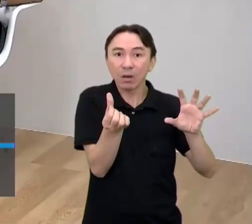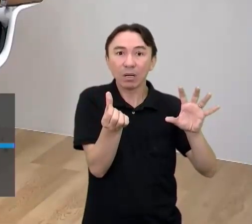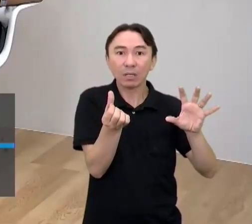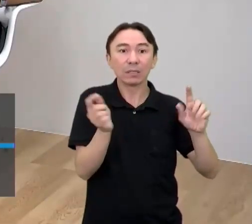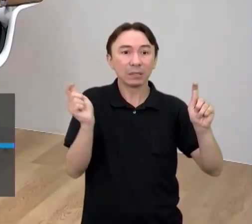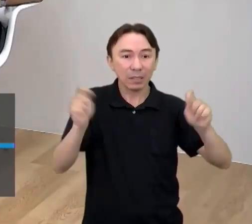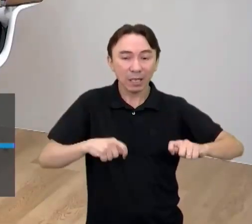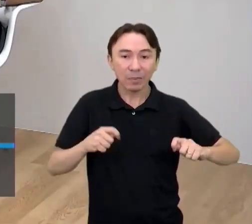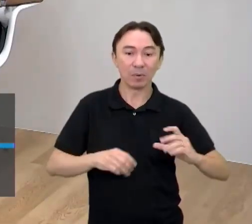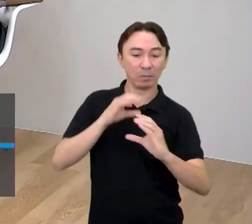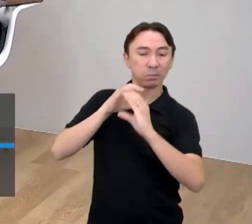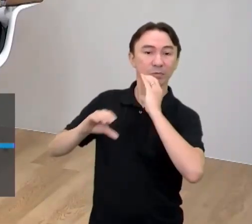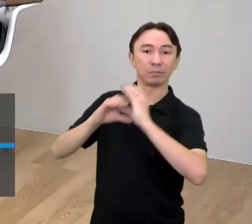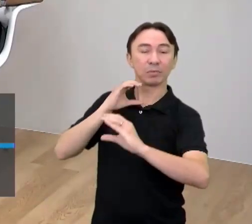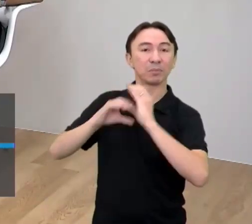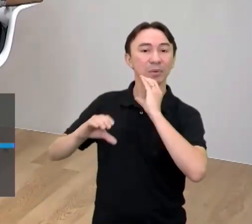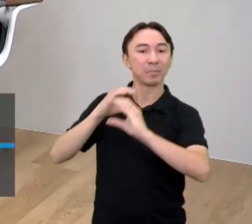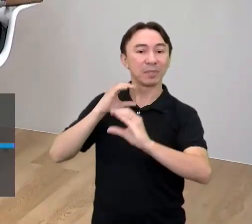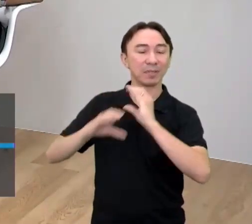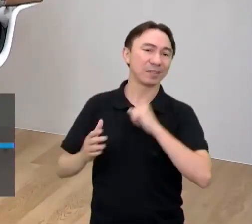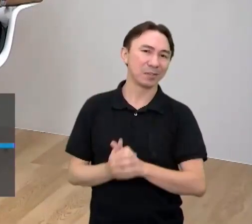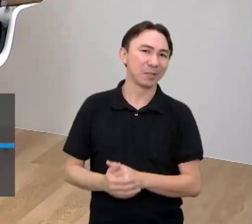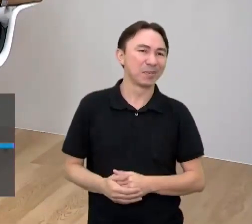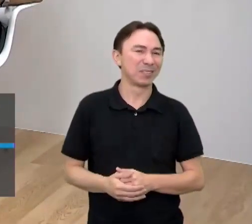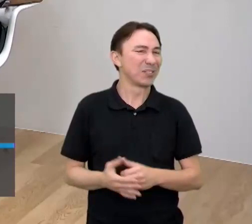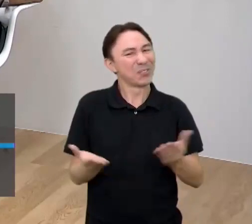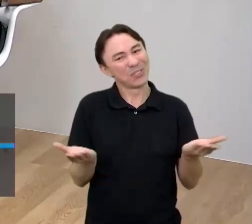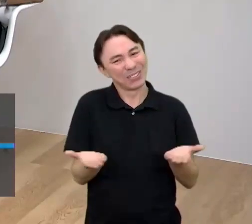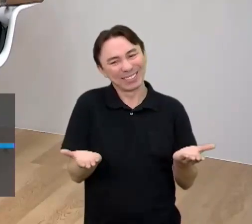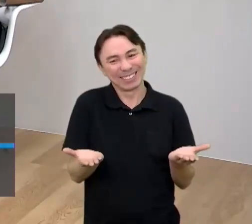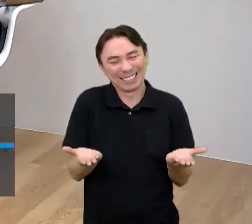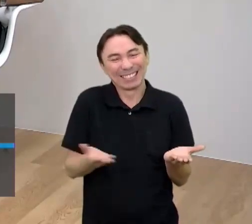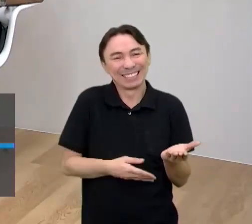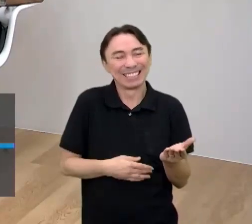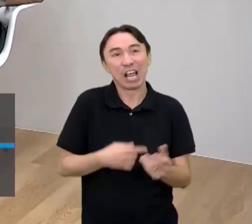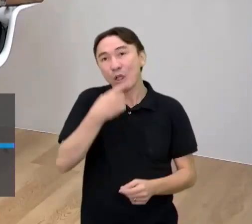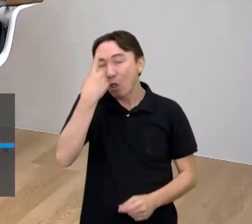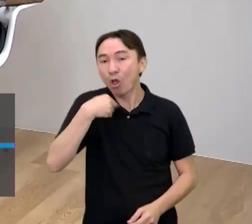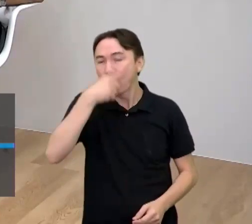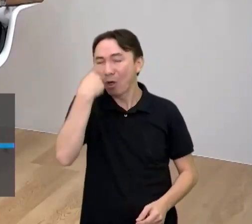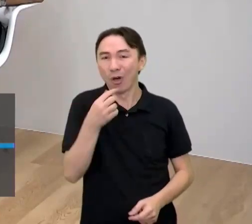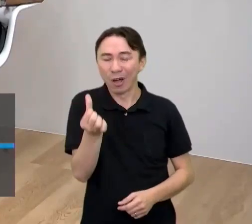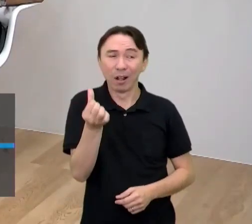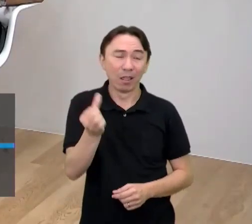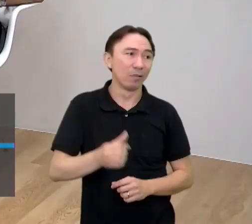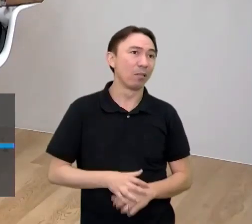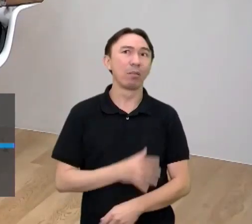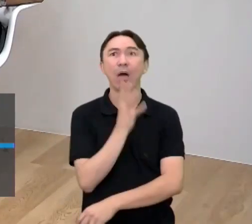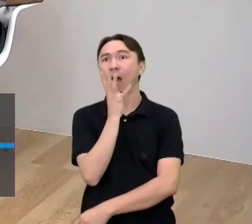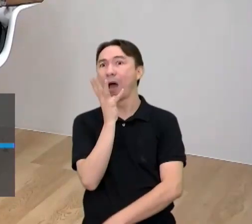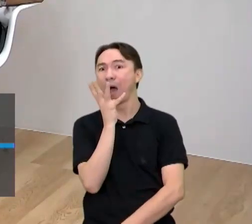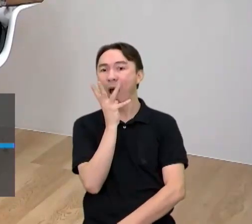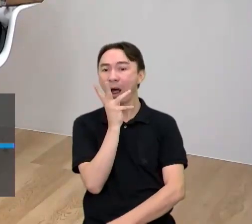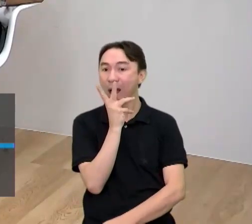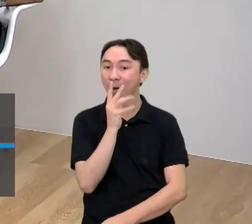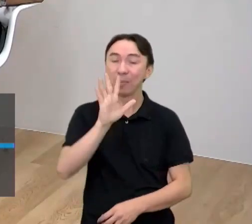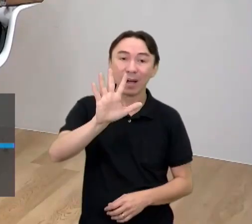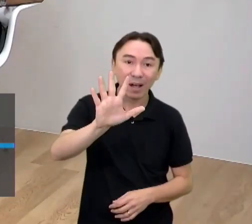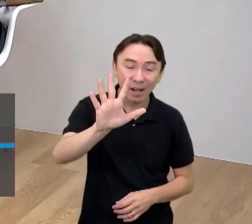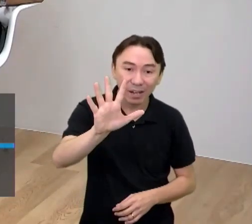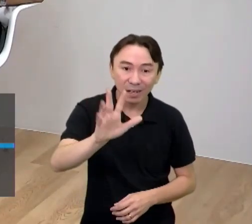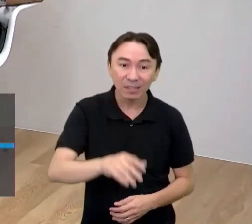demora. Nem na época da internet de escada Demorava tanto assim. demorava tanto assim. Mas para a galera do século